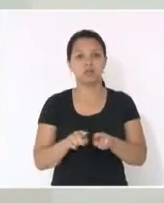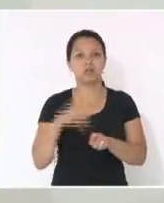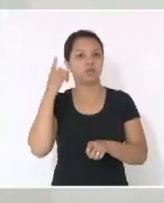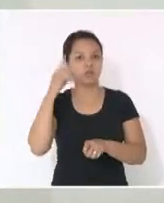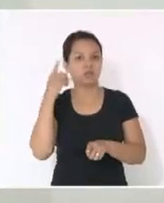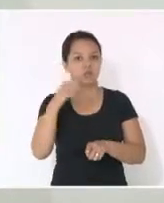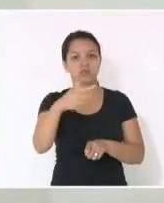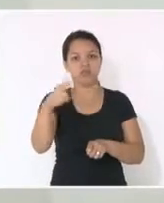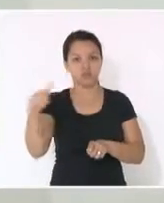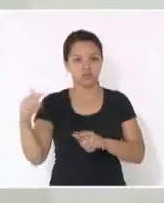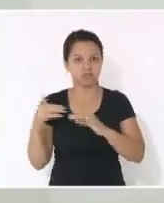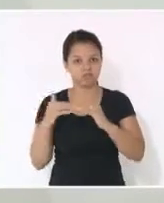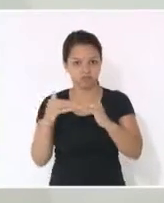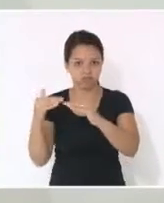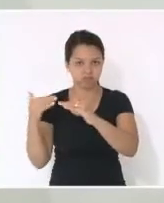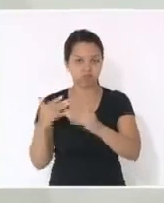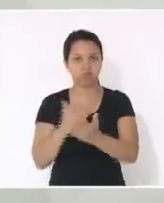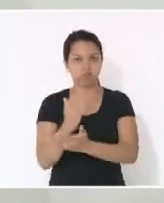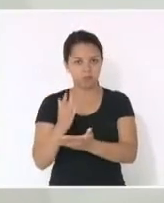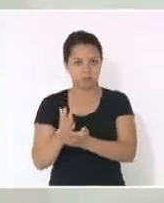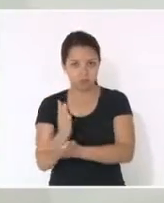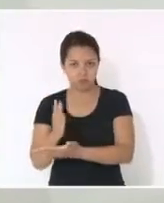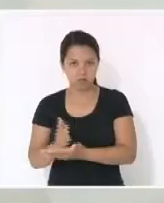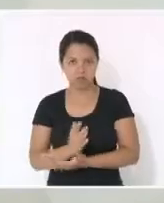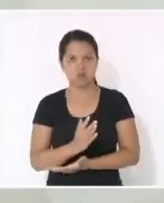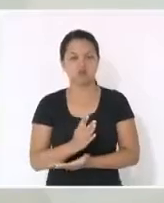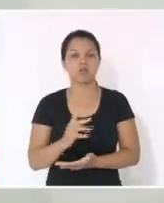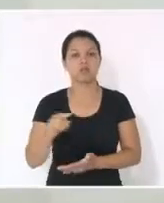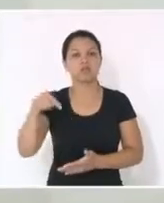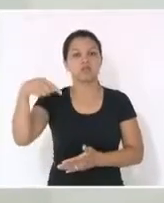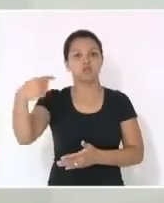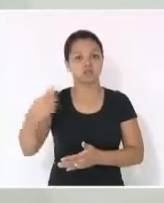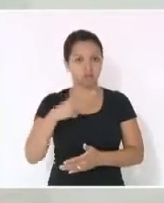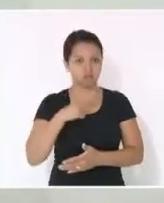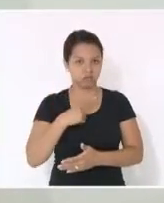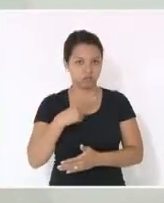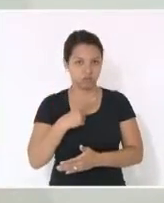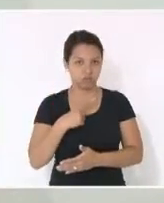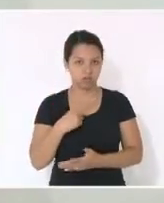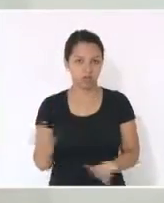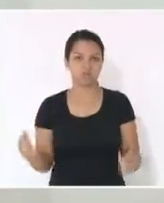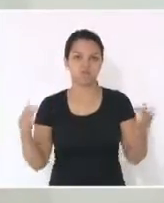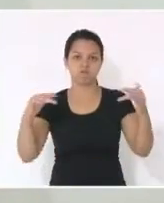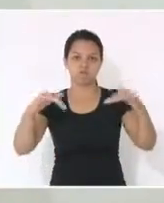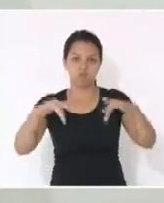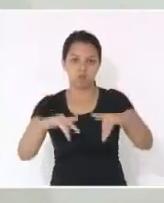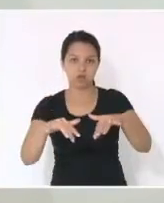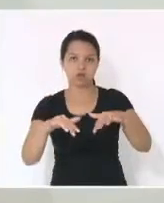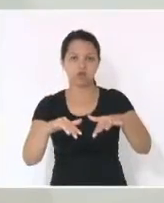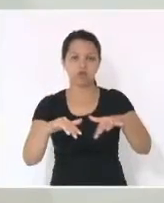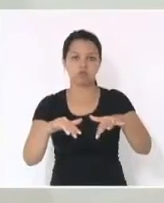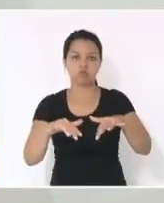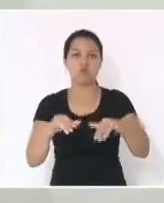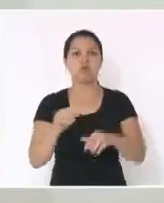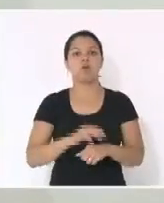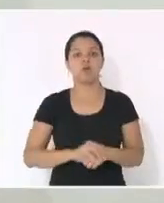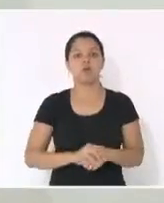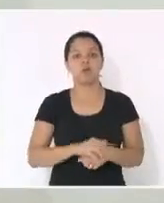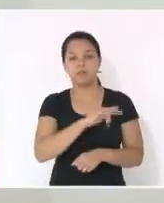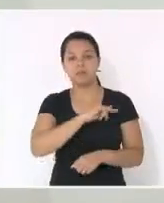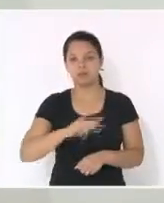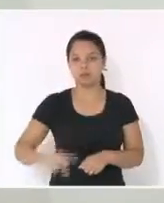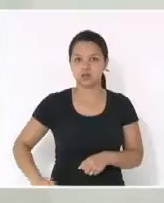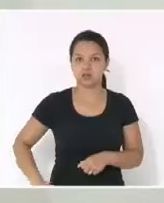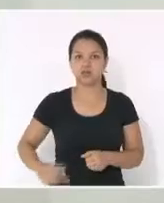é um encontro das lideranças dos segmentos tanto da fecomércio como da fiesc como também dos